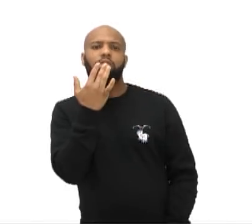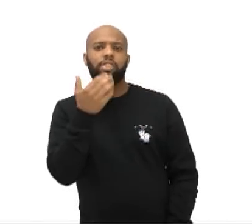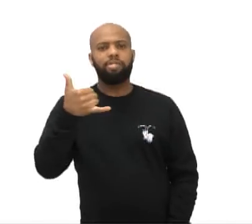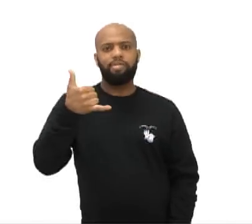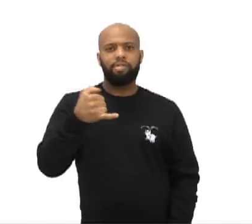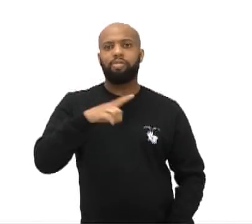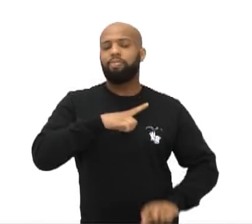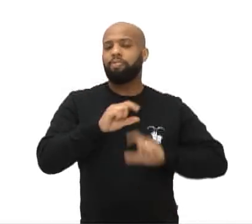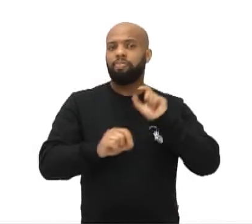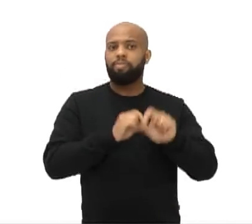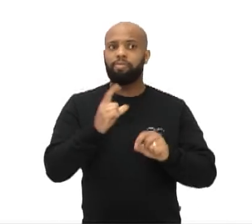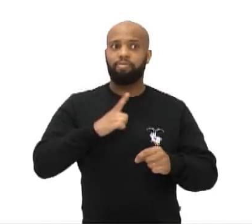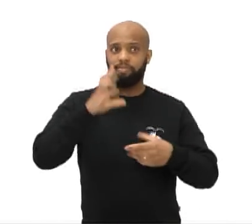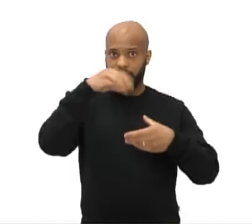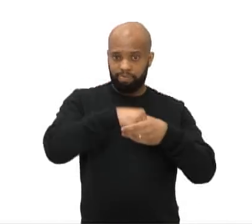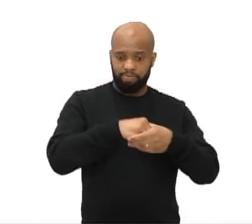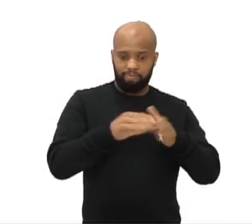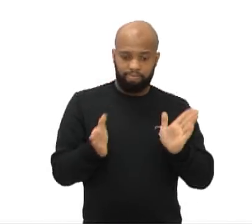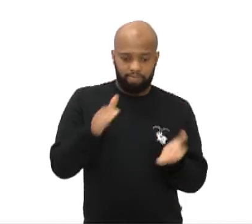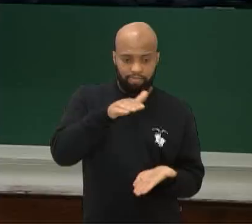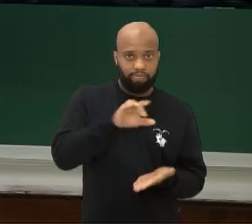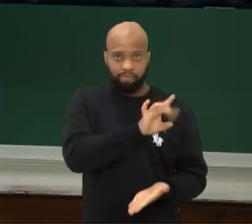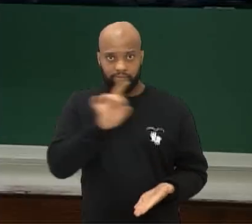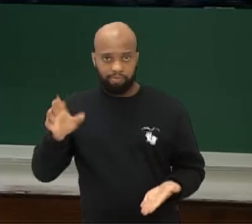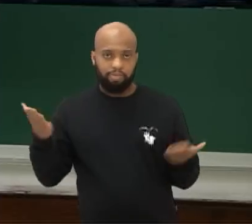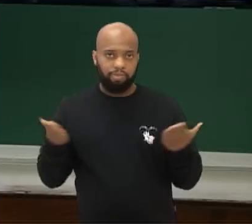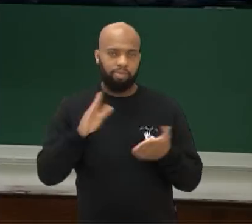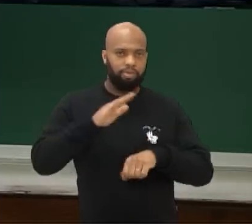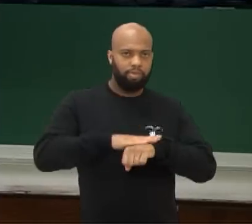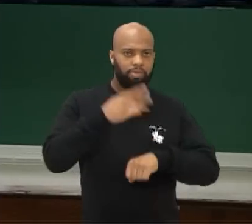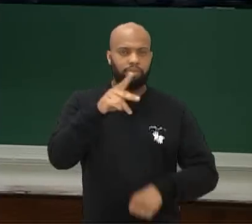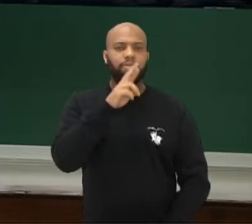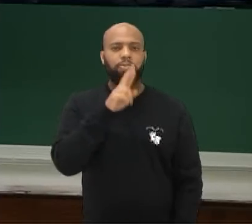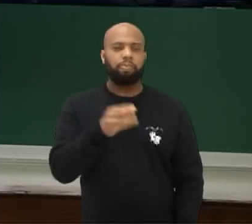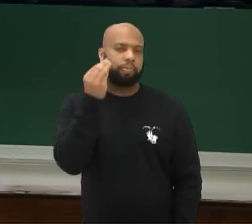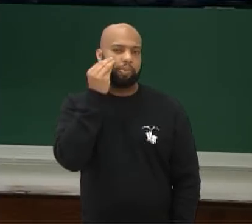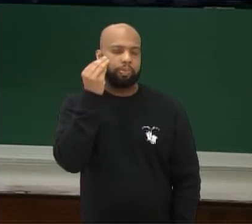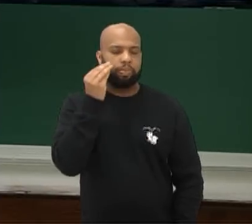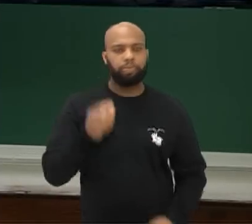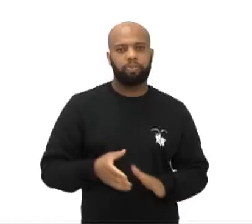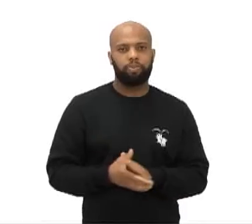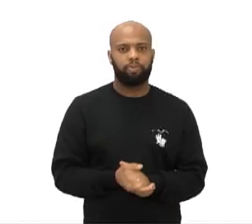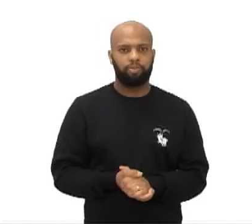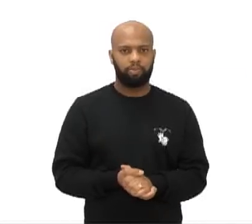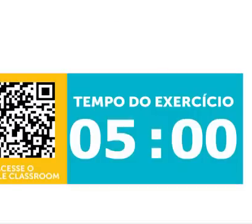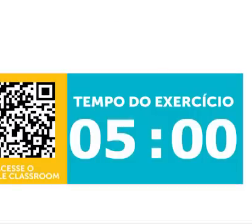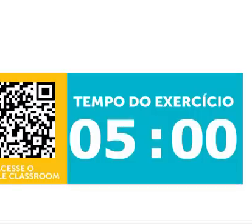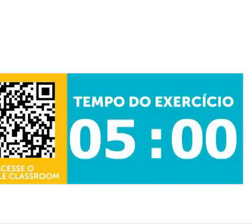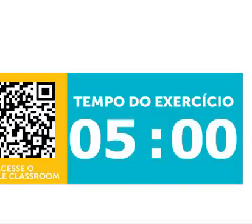Quantas canetas há em cada caixa? Um tempinho para vocês tentarem resolver.